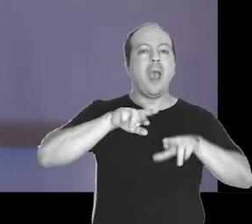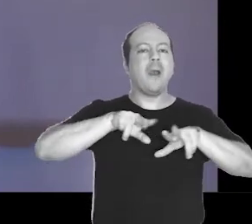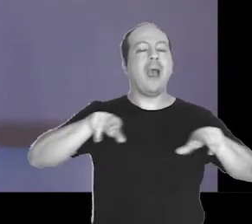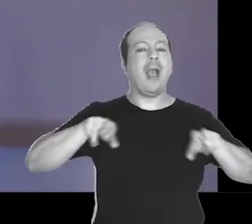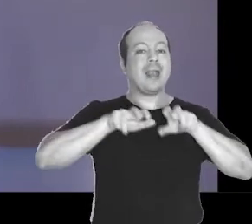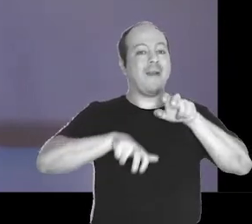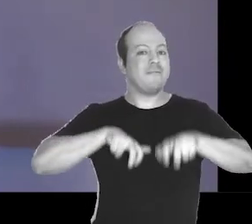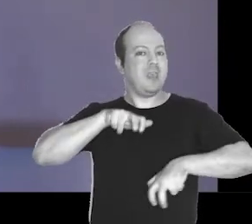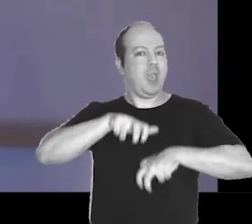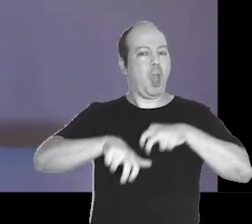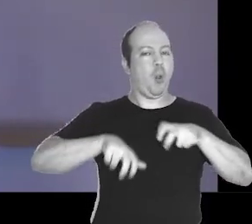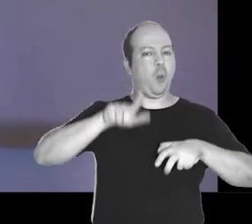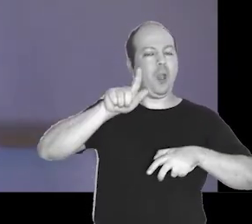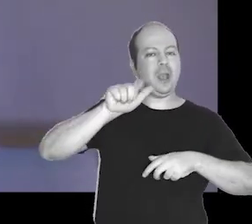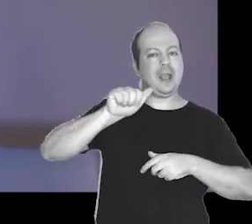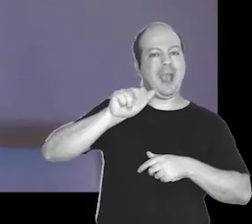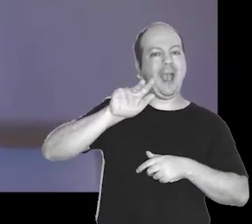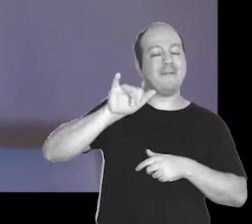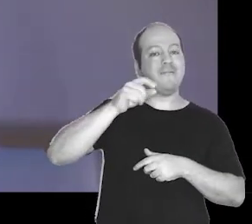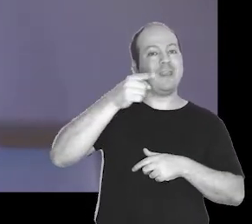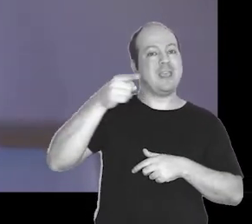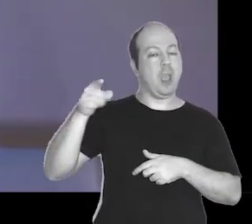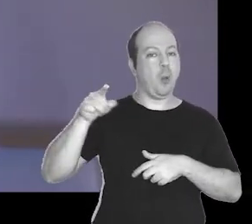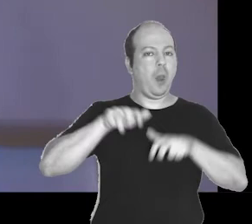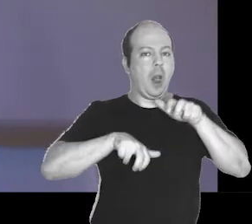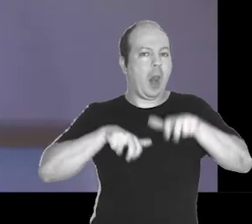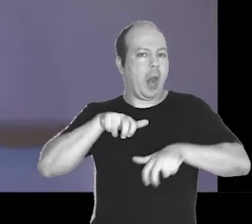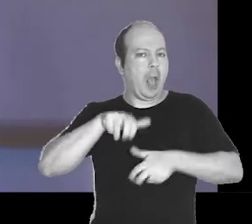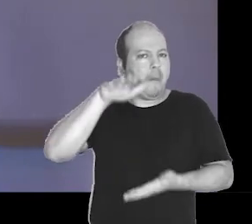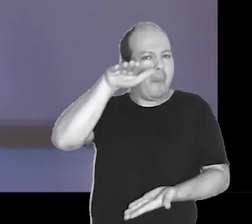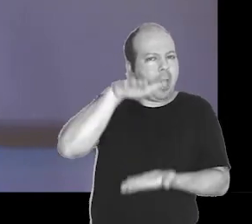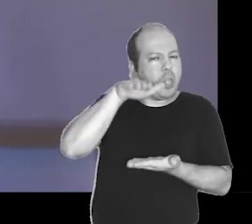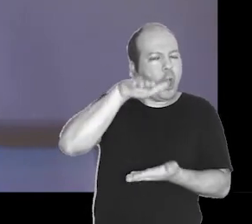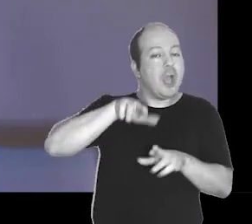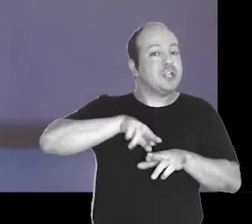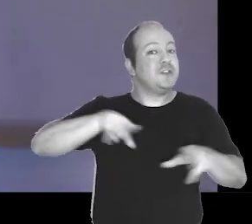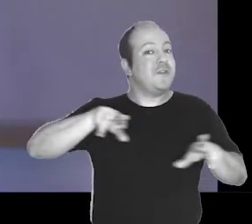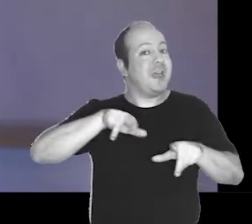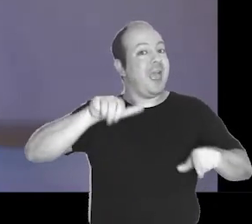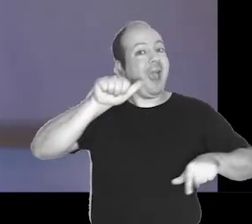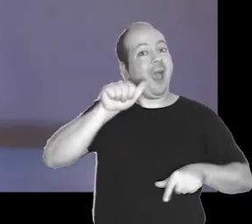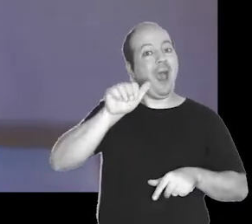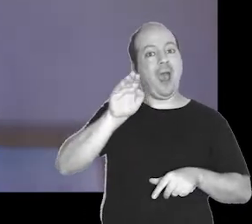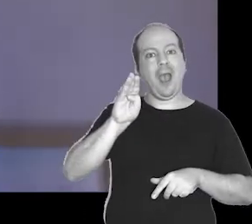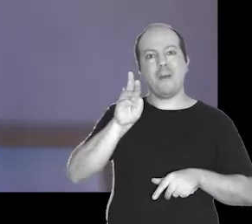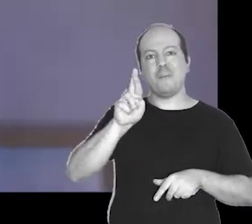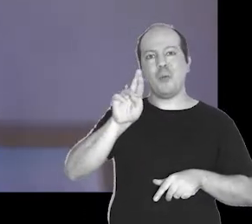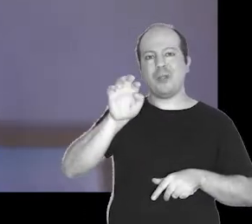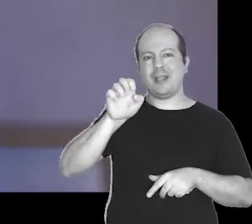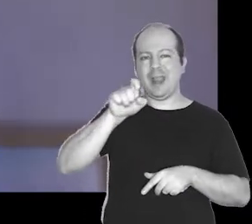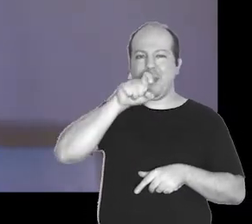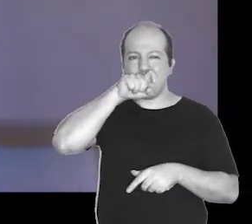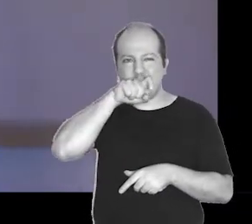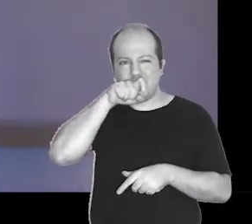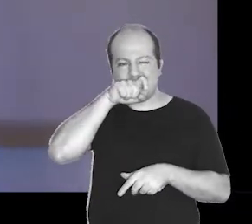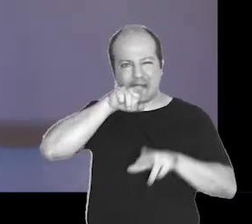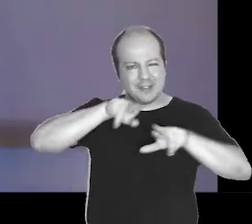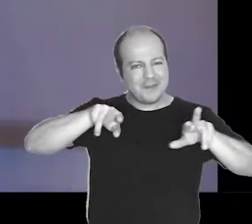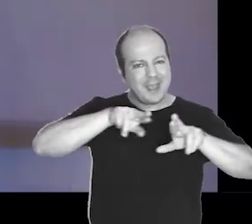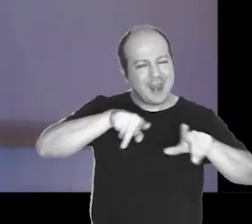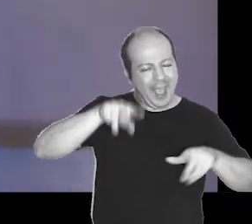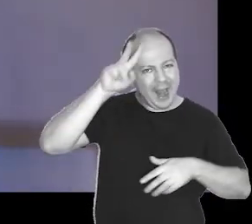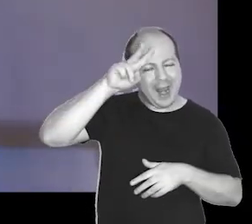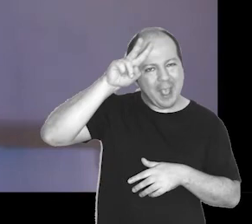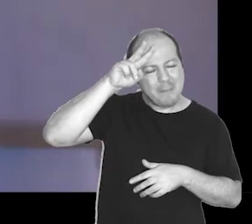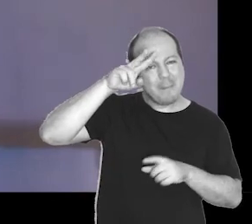gavião, outra ave de rapina, menor e bem diferente do abutre, realmente, além de menos adorada pelas